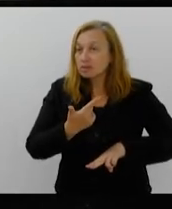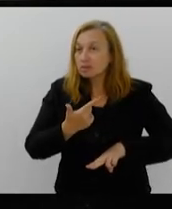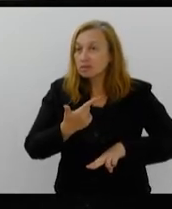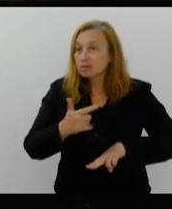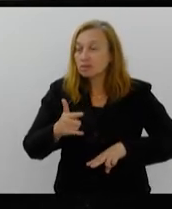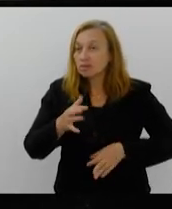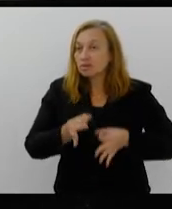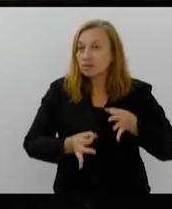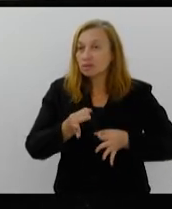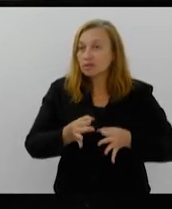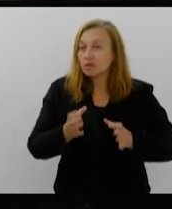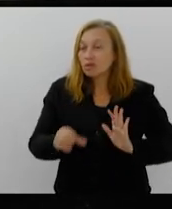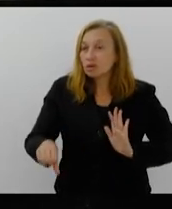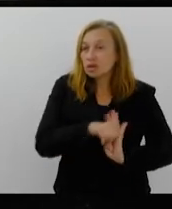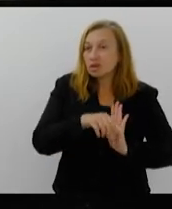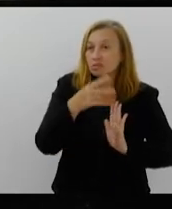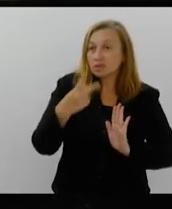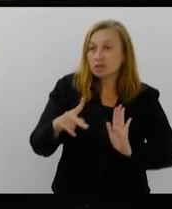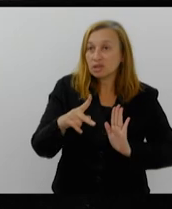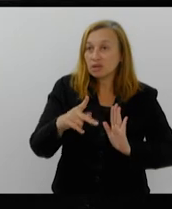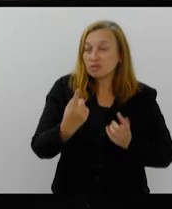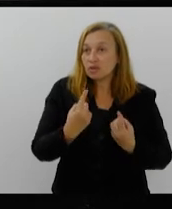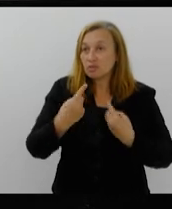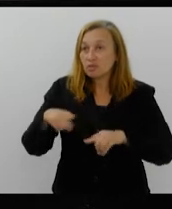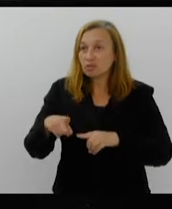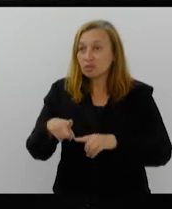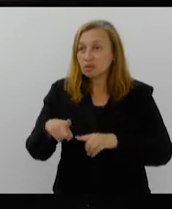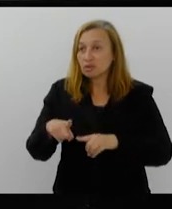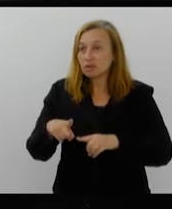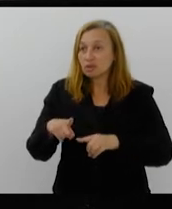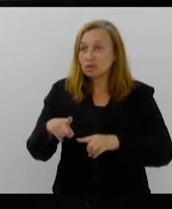dele foi combater as máfias no Rio de Janeiro.